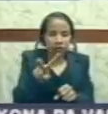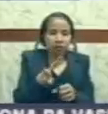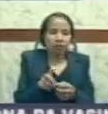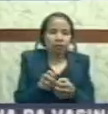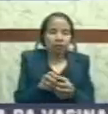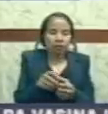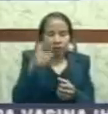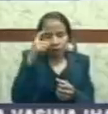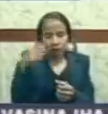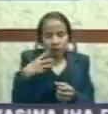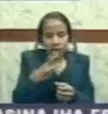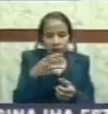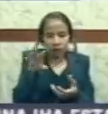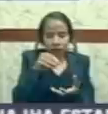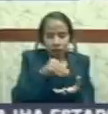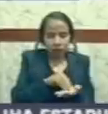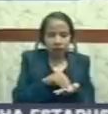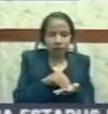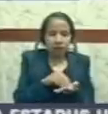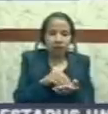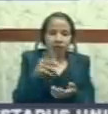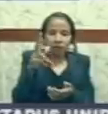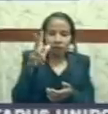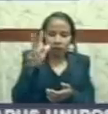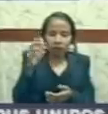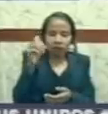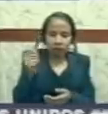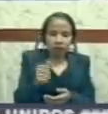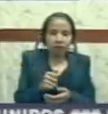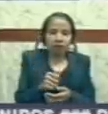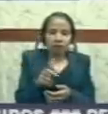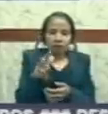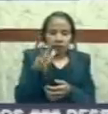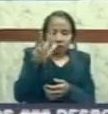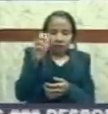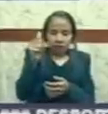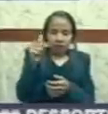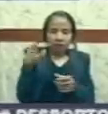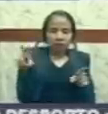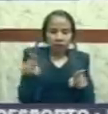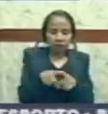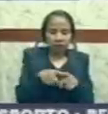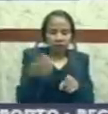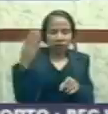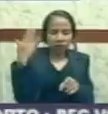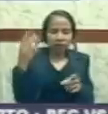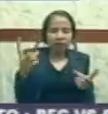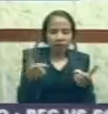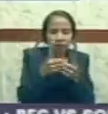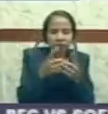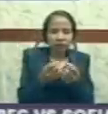a mim está o anexo 3A. 3A, né, a nessa também que o Lulu acontece.